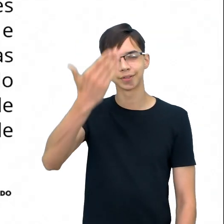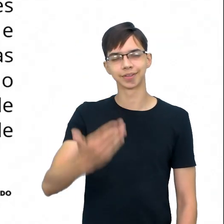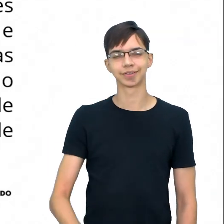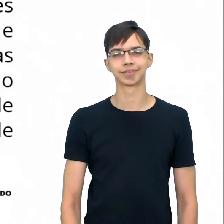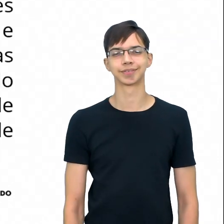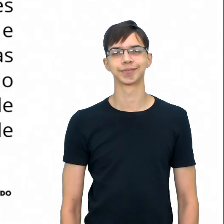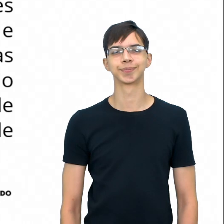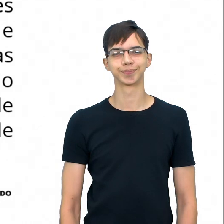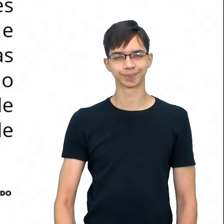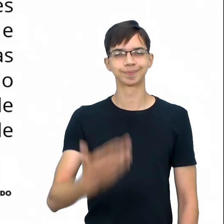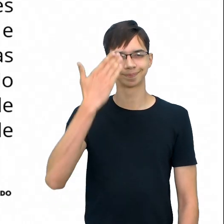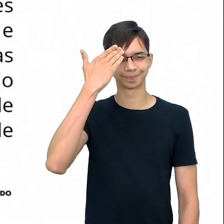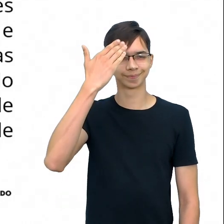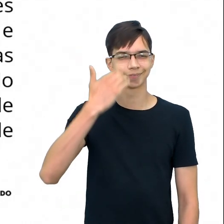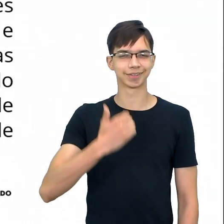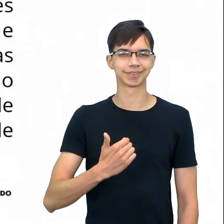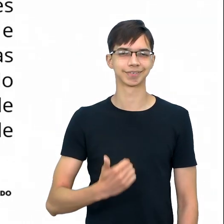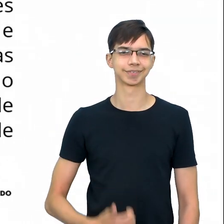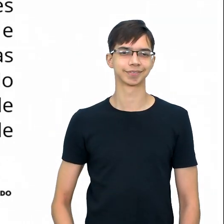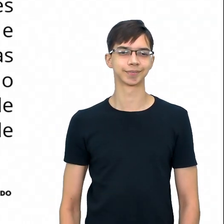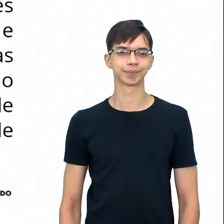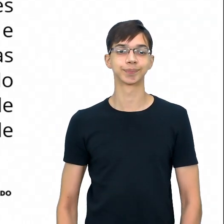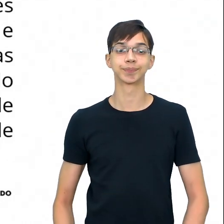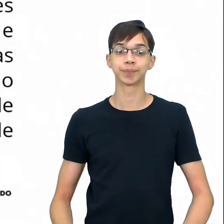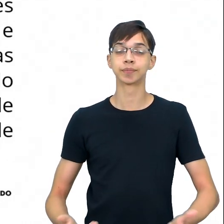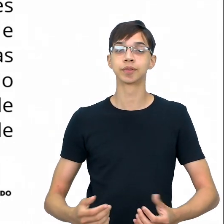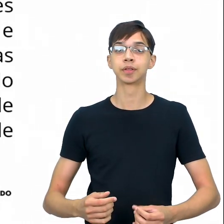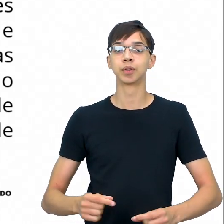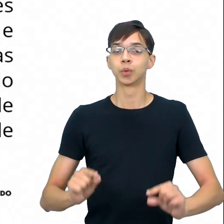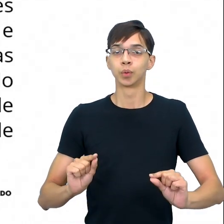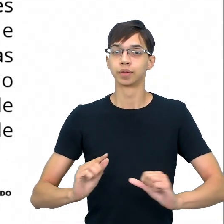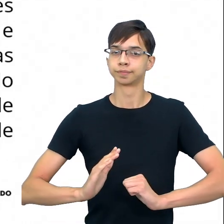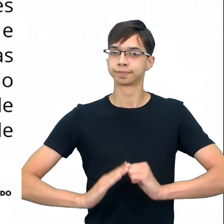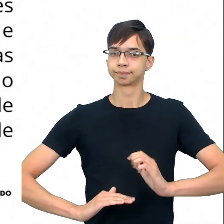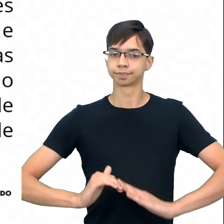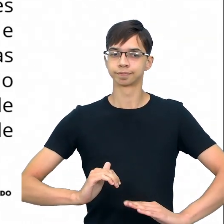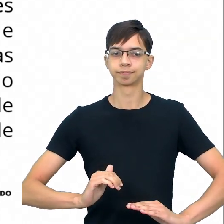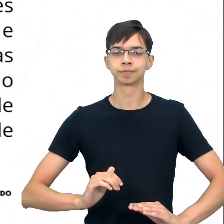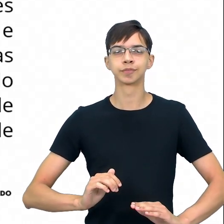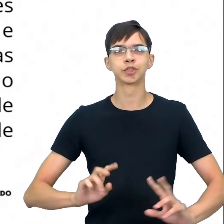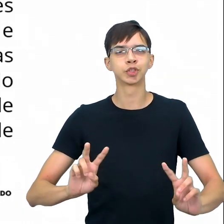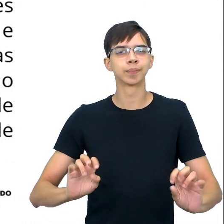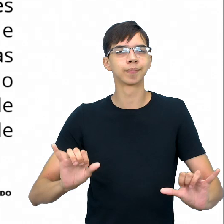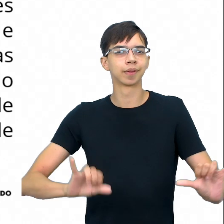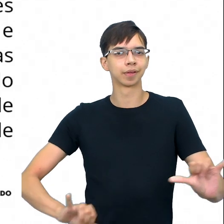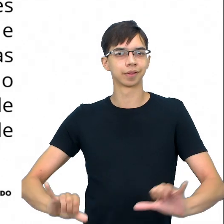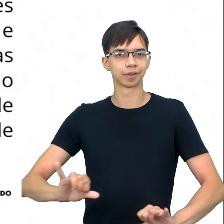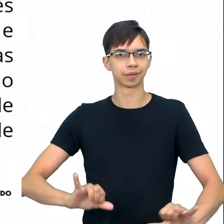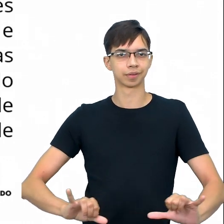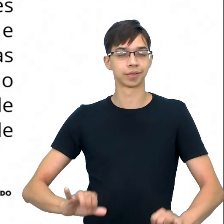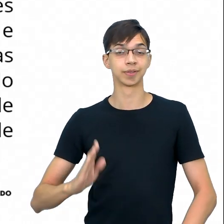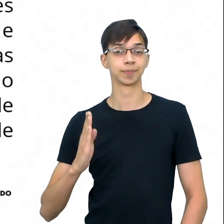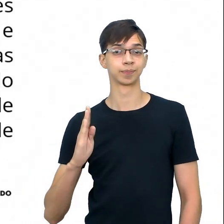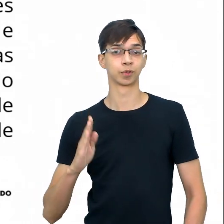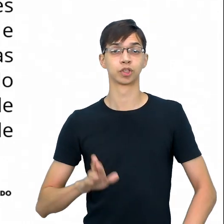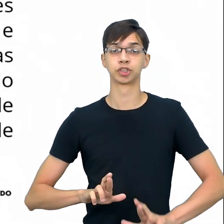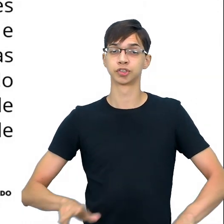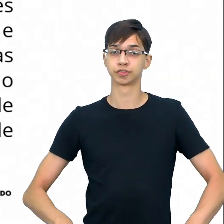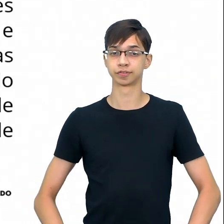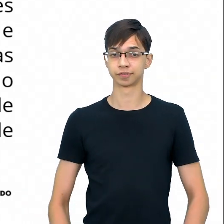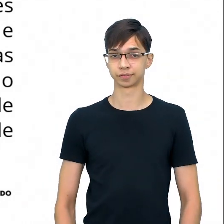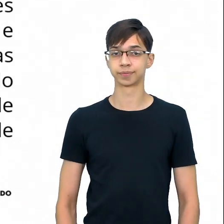Obrigada, João. Pois é, já na habilidade de química, um pouquinho diferente da habilidade de biologia, a gente achou que a